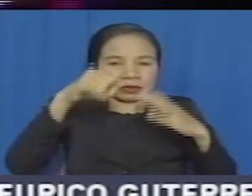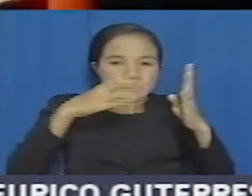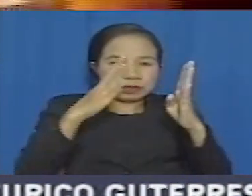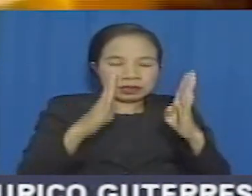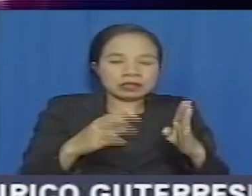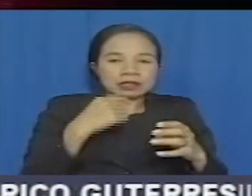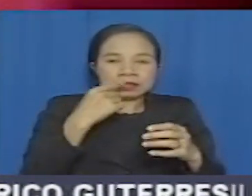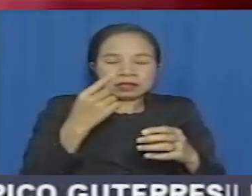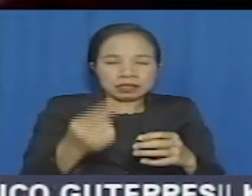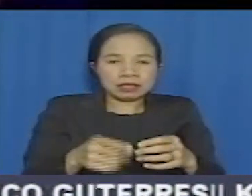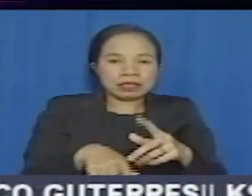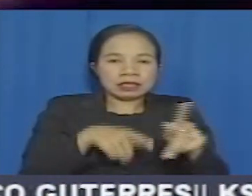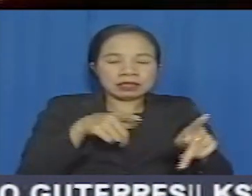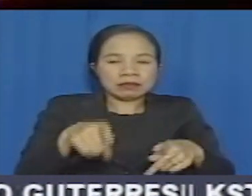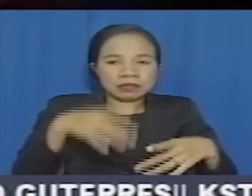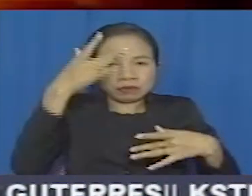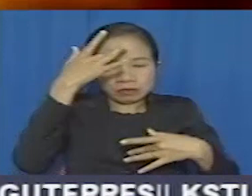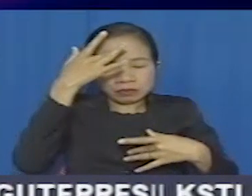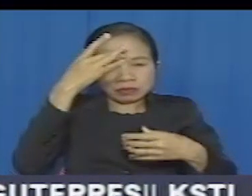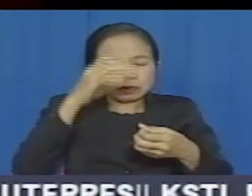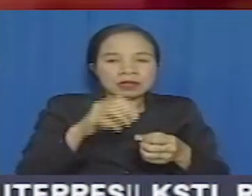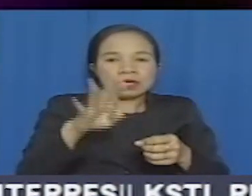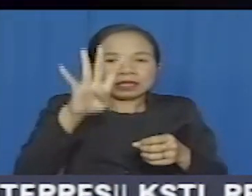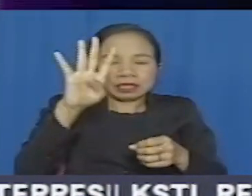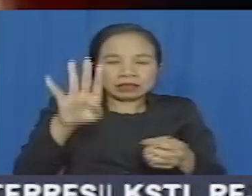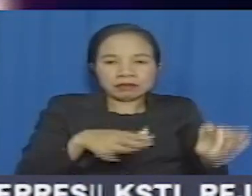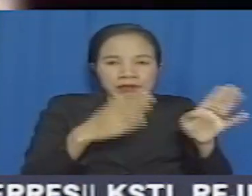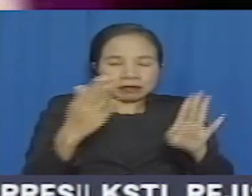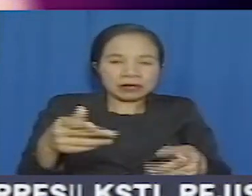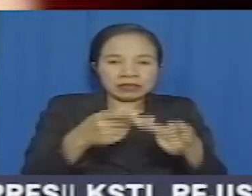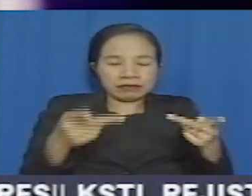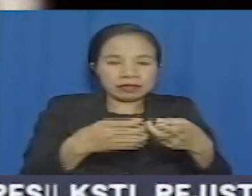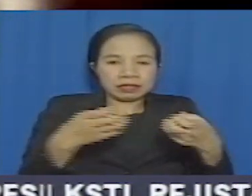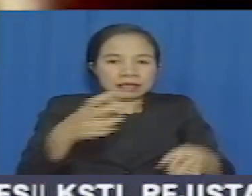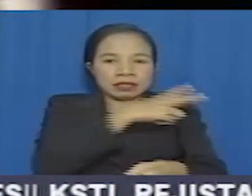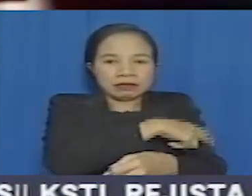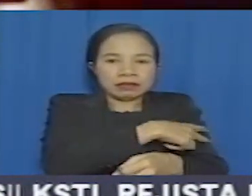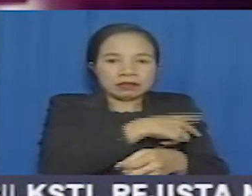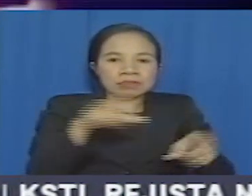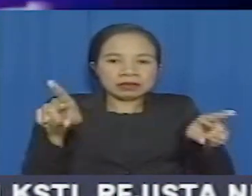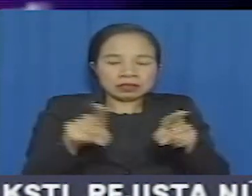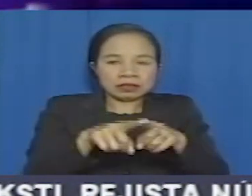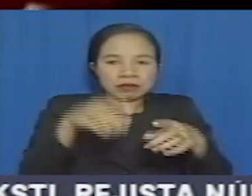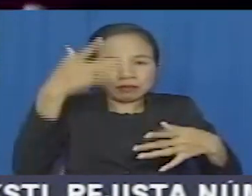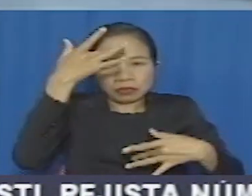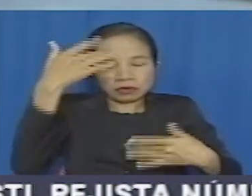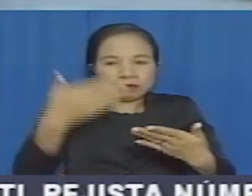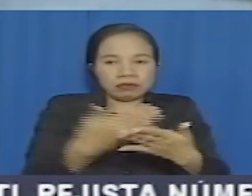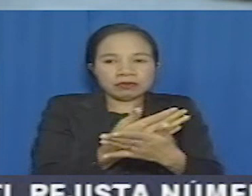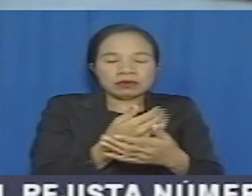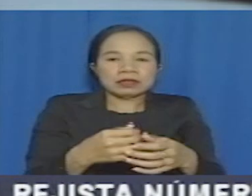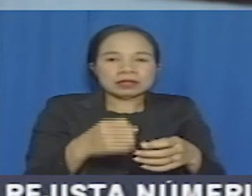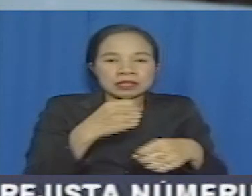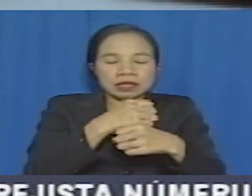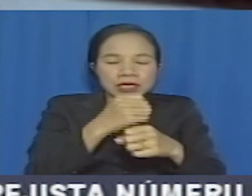Cira confirma, paciente Nainhat, mate e isolamento Veracruz, possibilidade variante FON, mas vez se halo teste